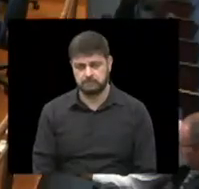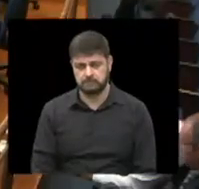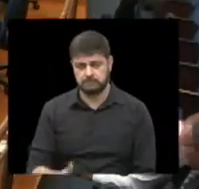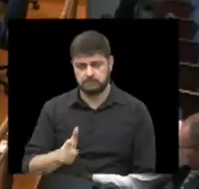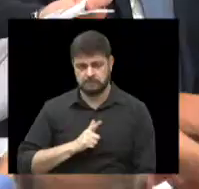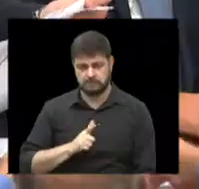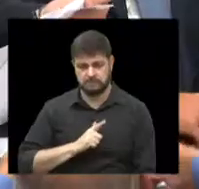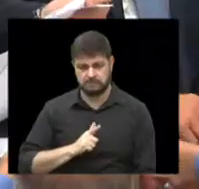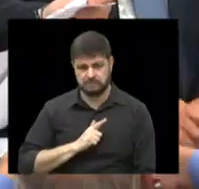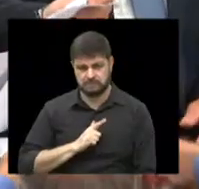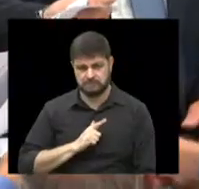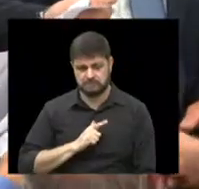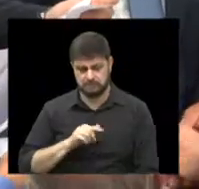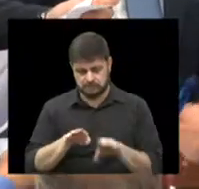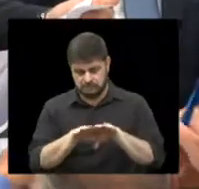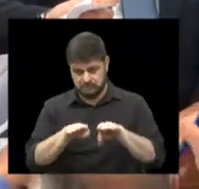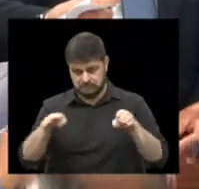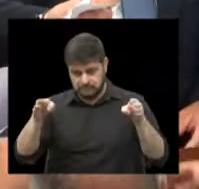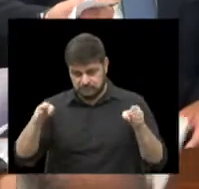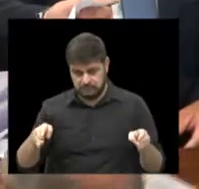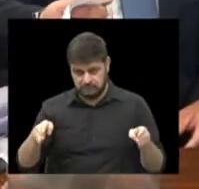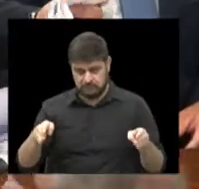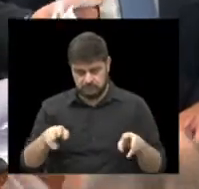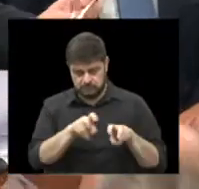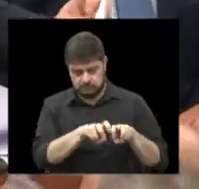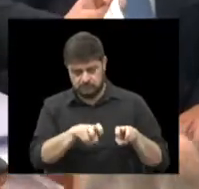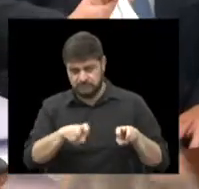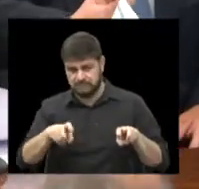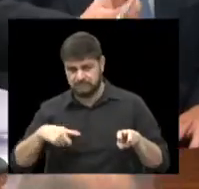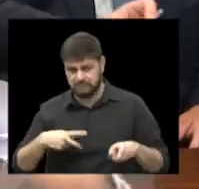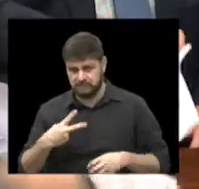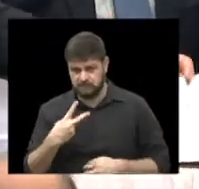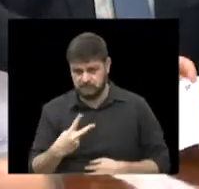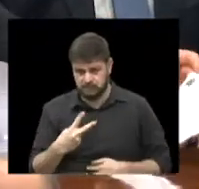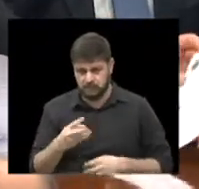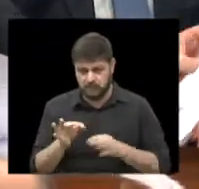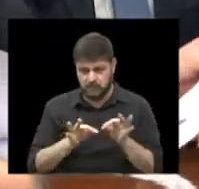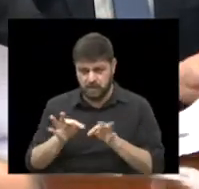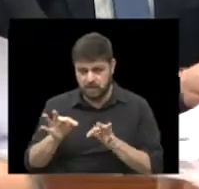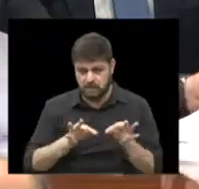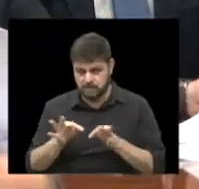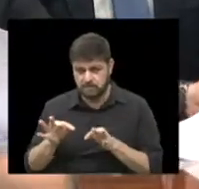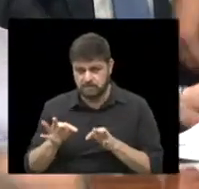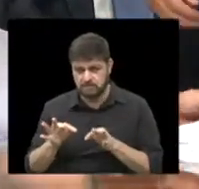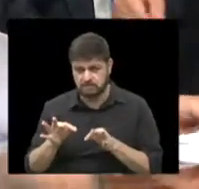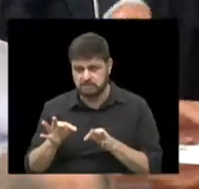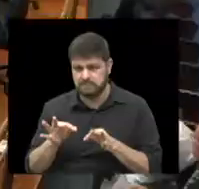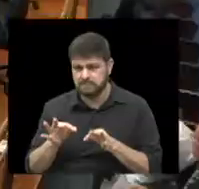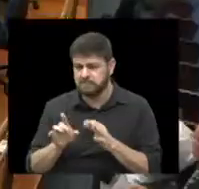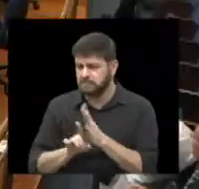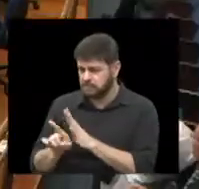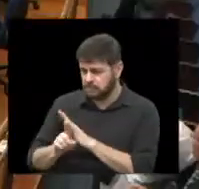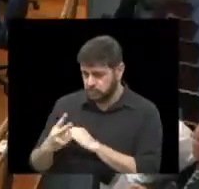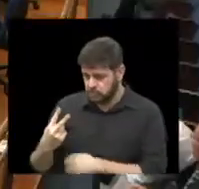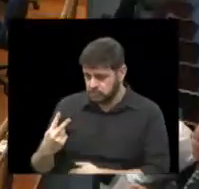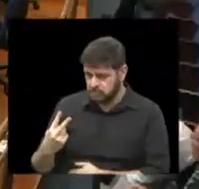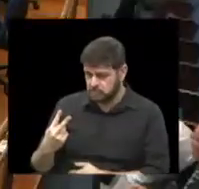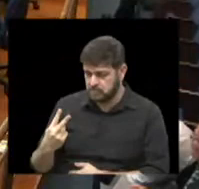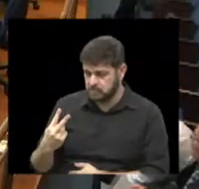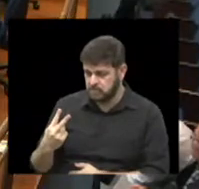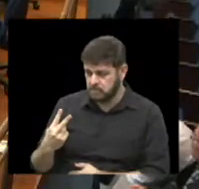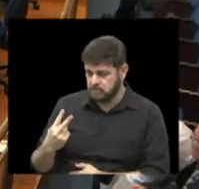Existe a mesa 2 projetos de... São 2? É um